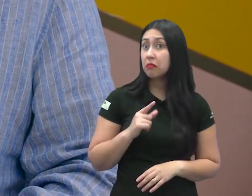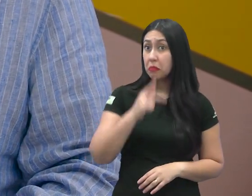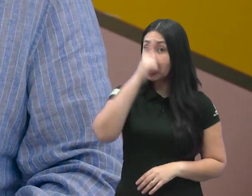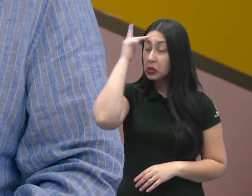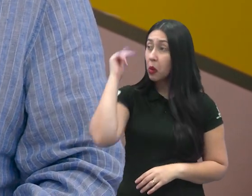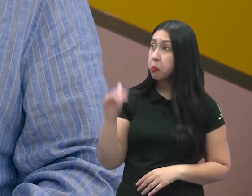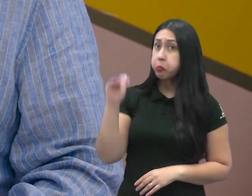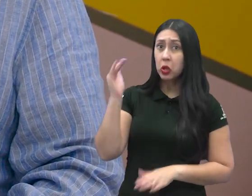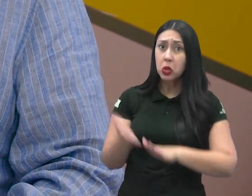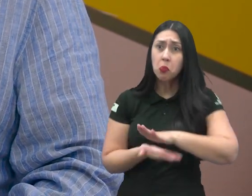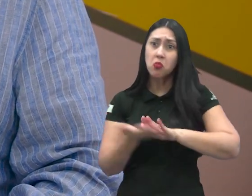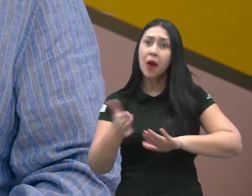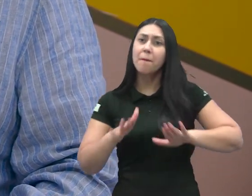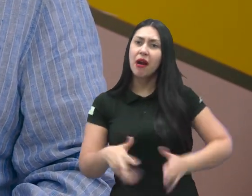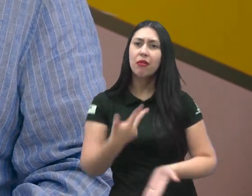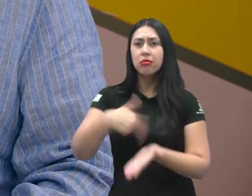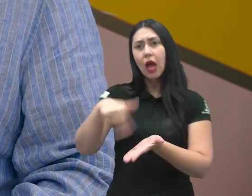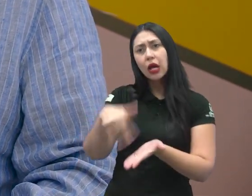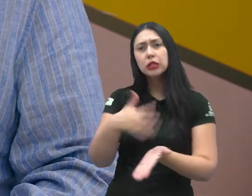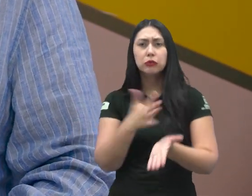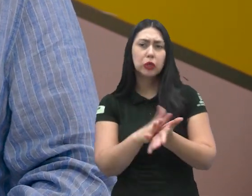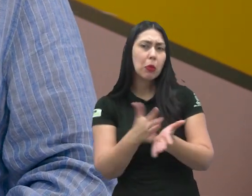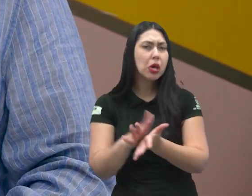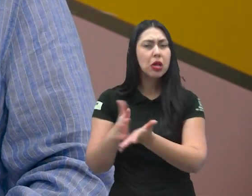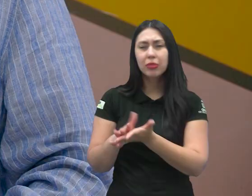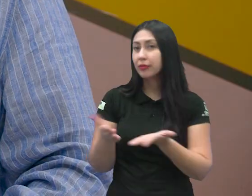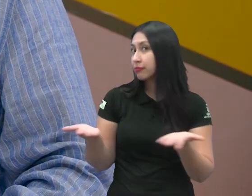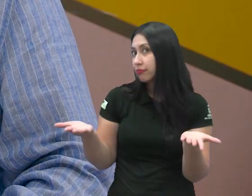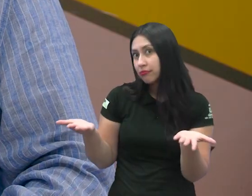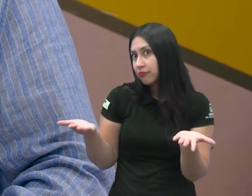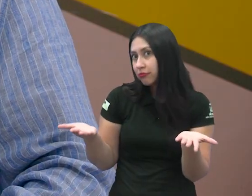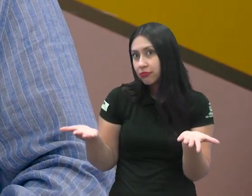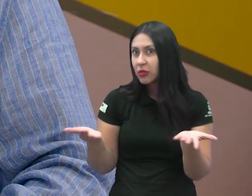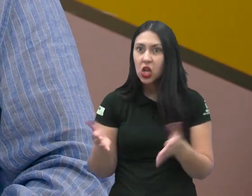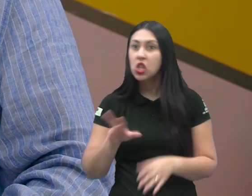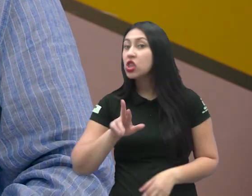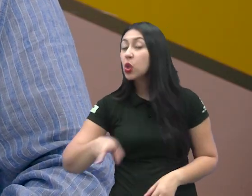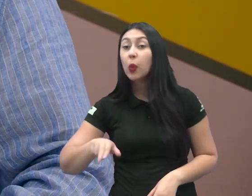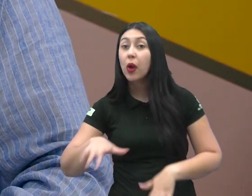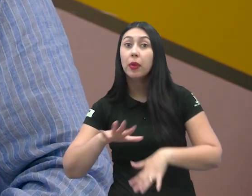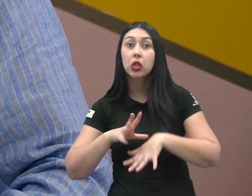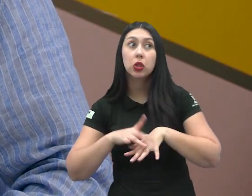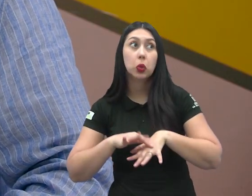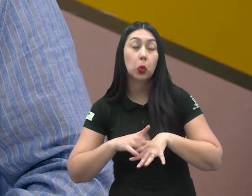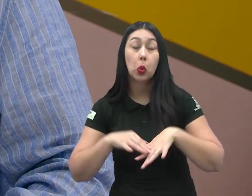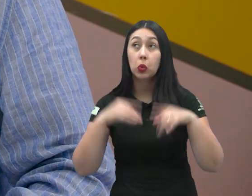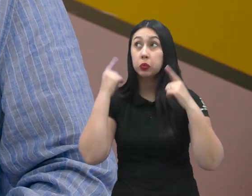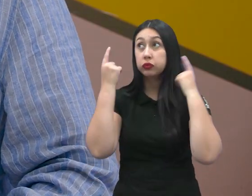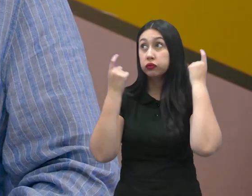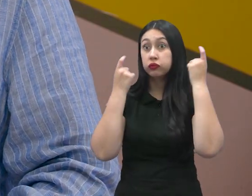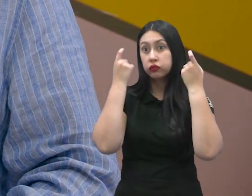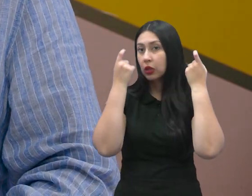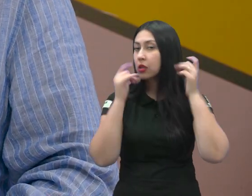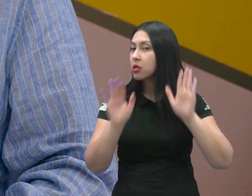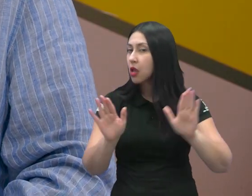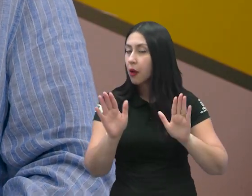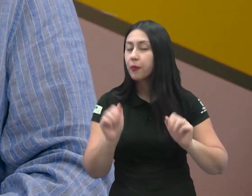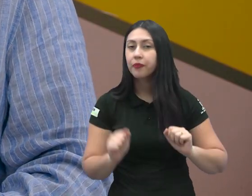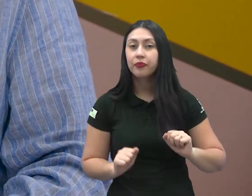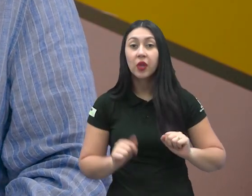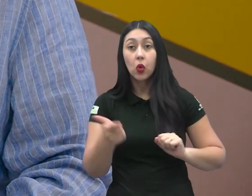plano, dançam, sambam, né? Então não é uma patologia que nos traga preocupação. O pé varo, que é